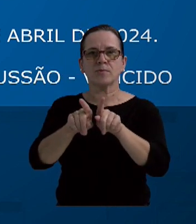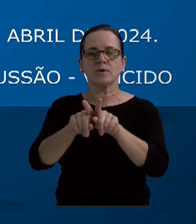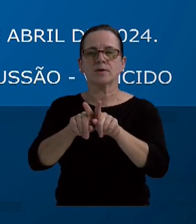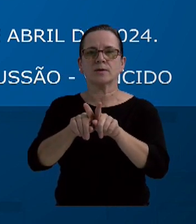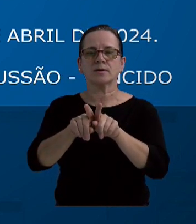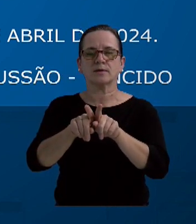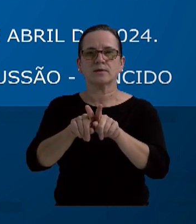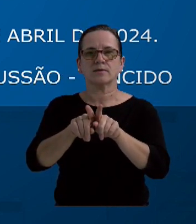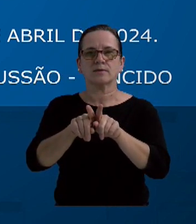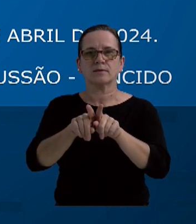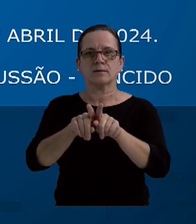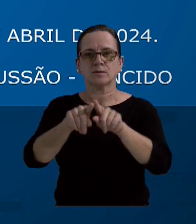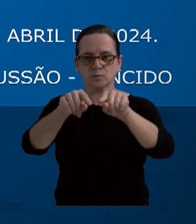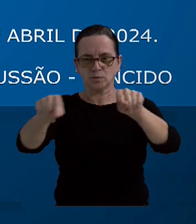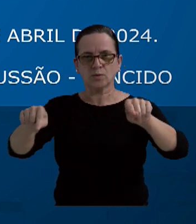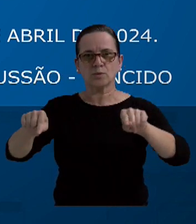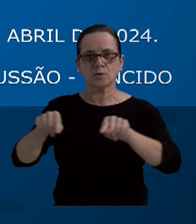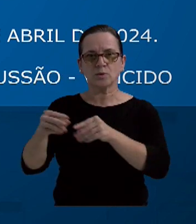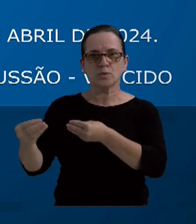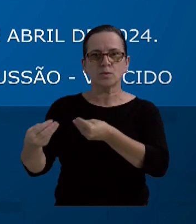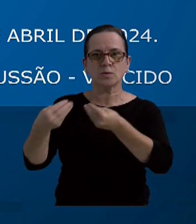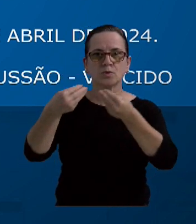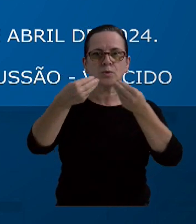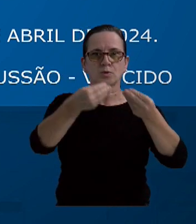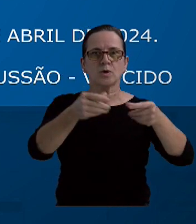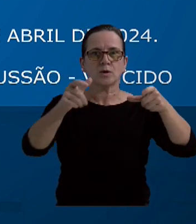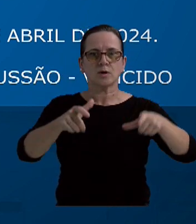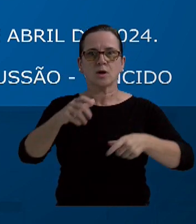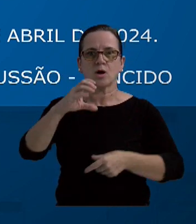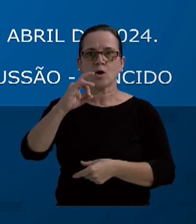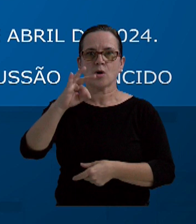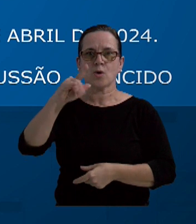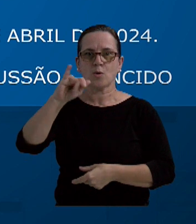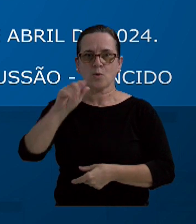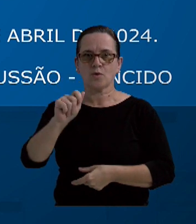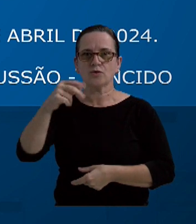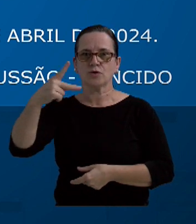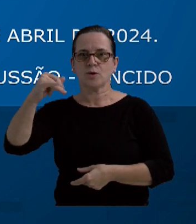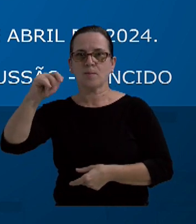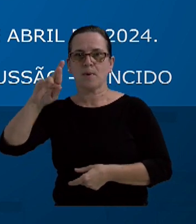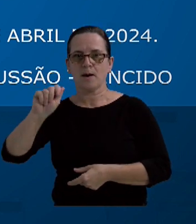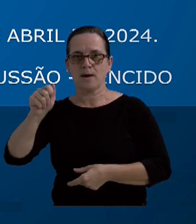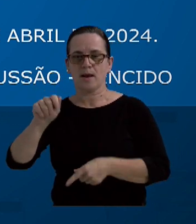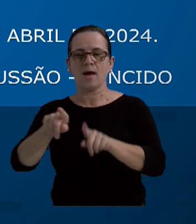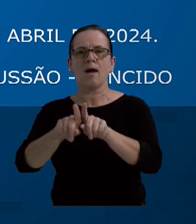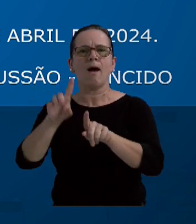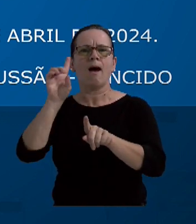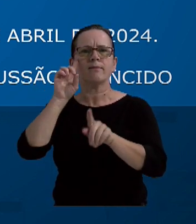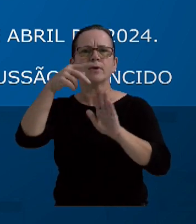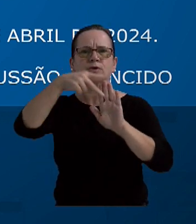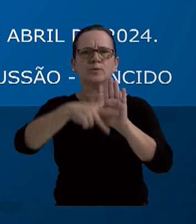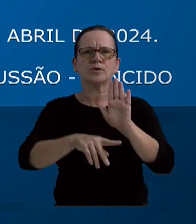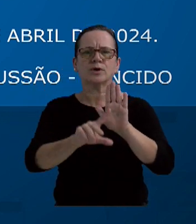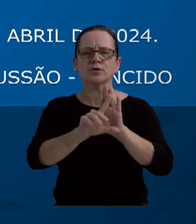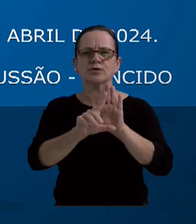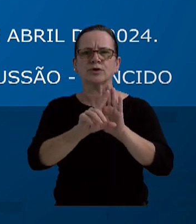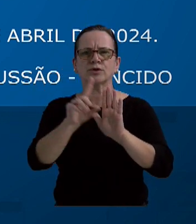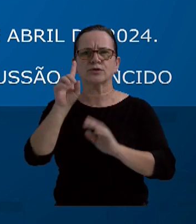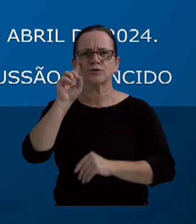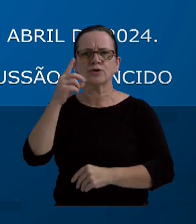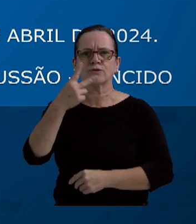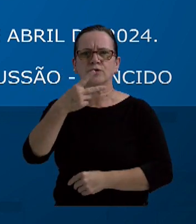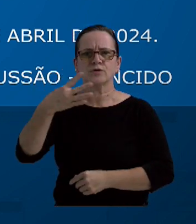integrantes de seu patrimônio localizados no Parque Municipal Cotia Pará a data deste projeto de lei é do dia